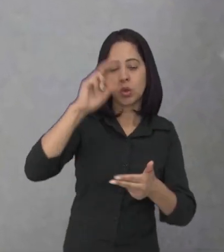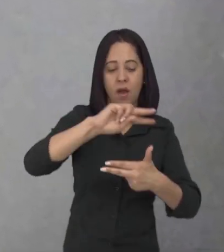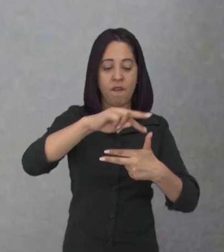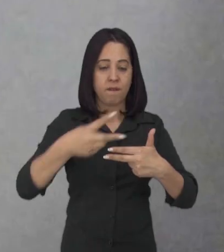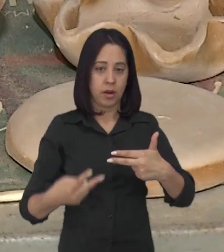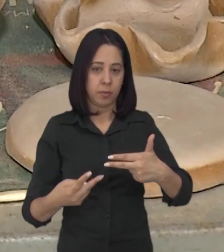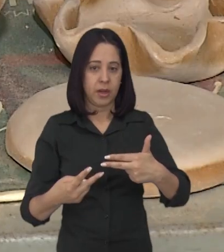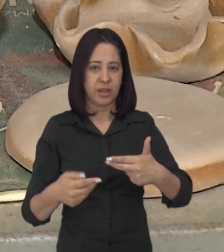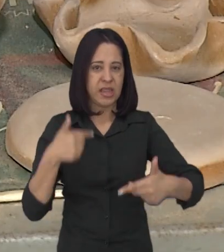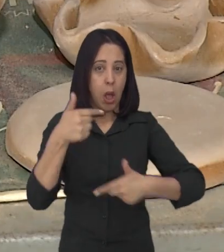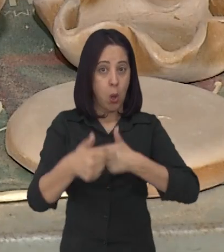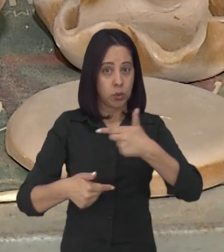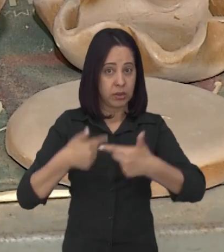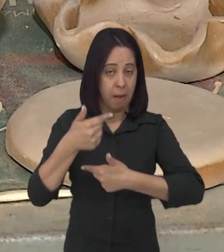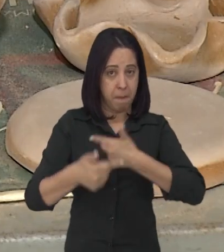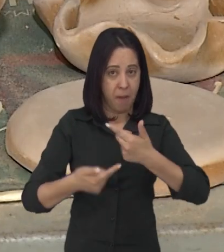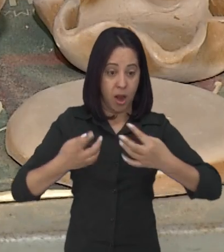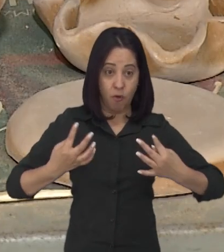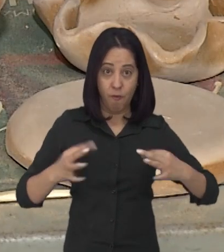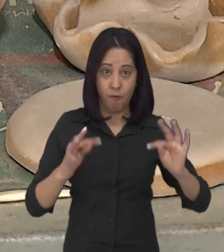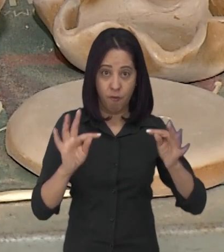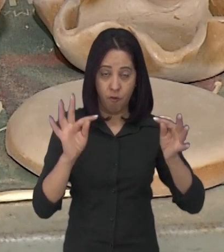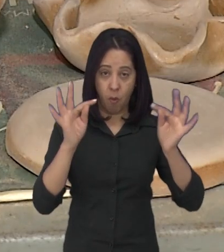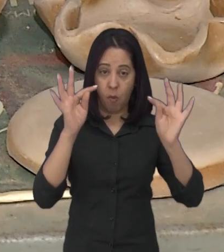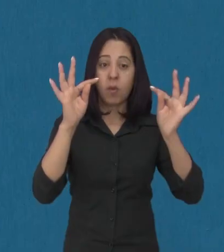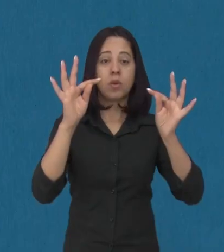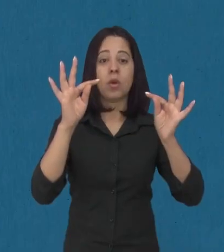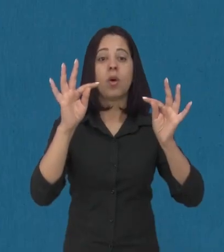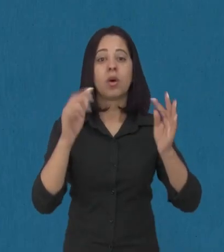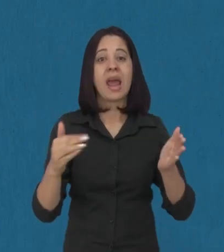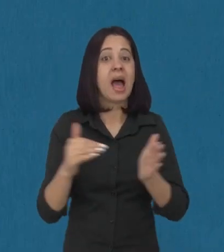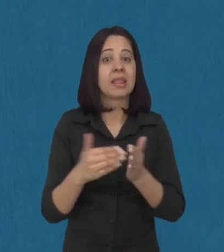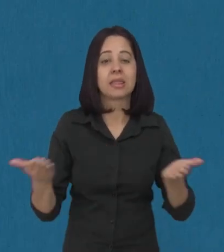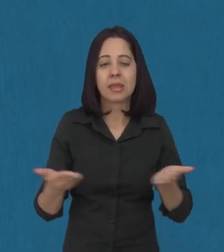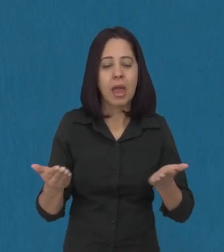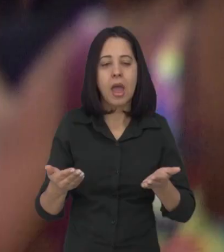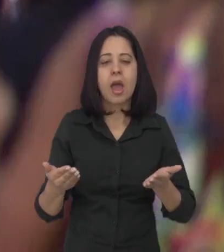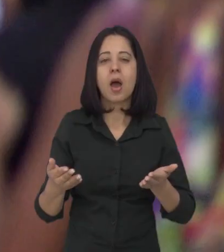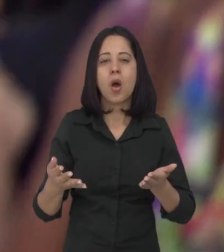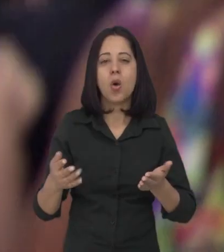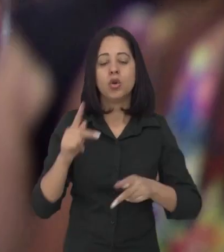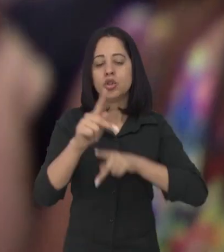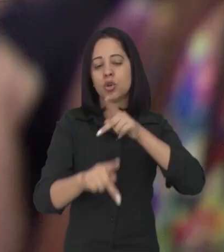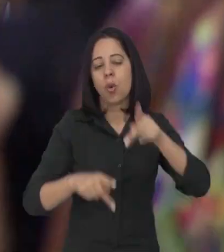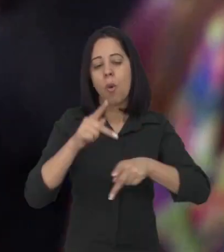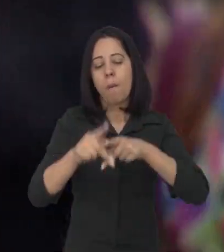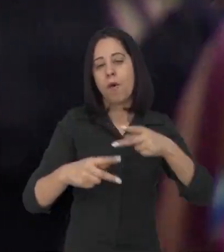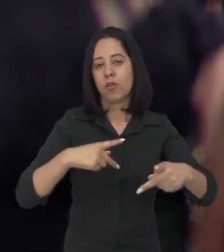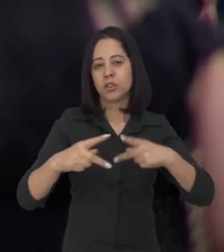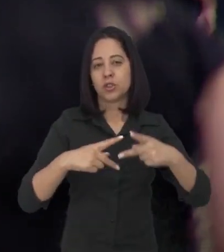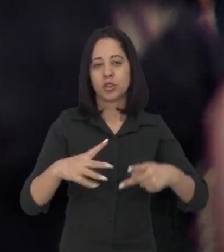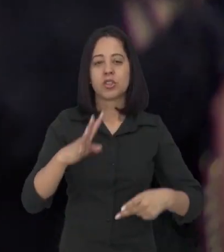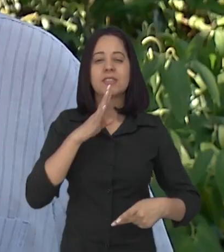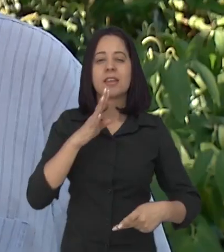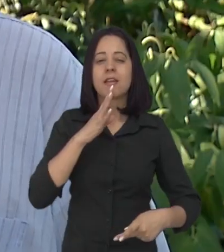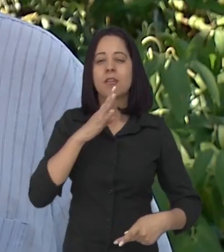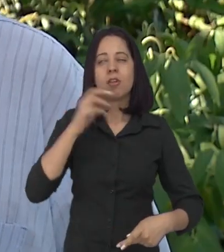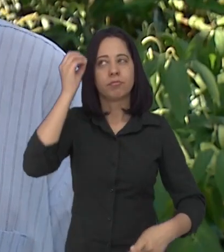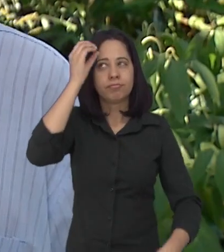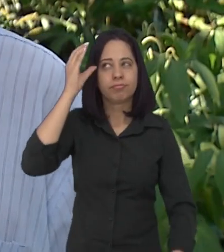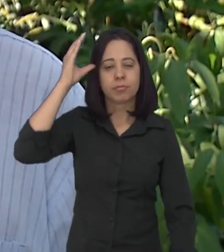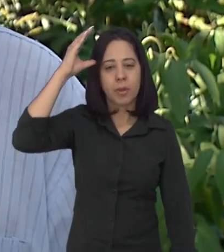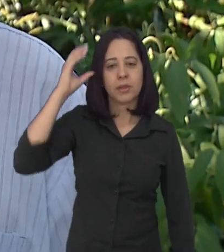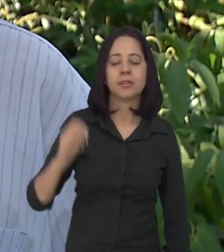da região. O trabalho do folclorista contribui até hoje para o autoconhecimento do povo de São José e região.